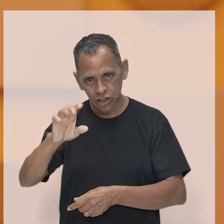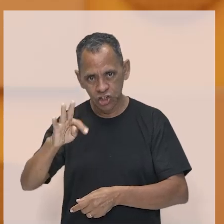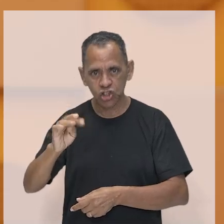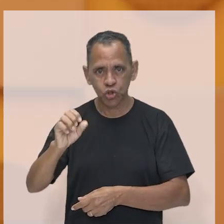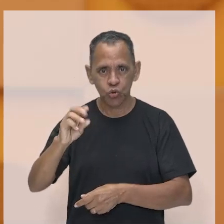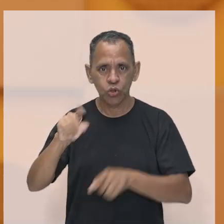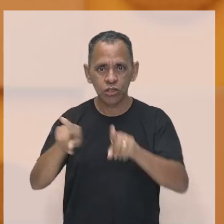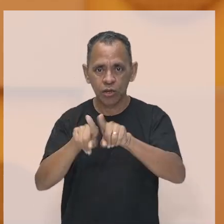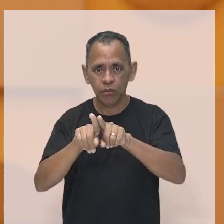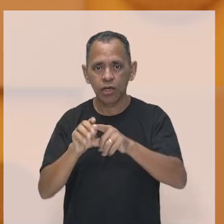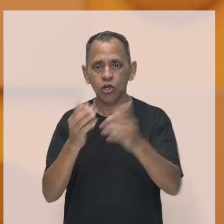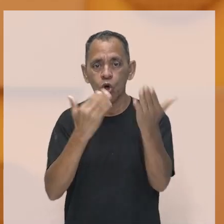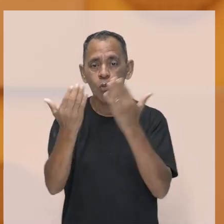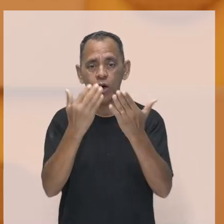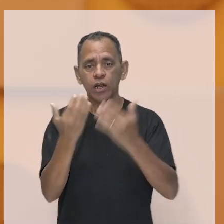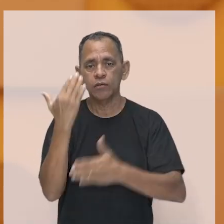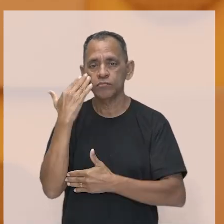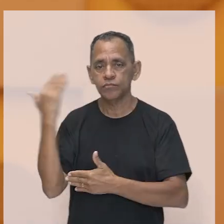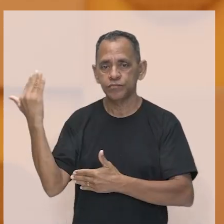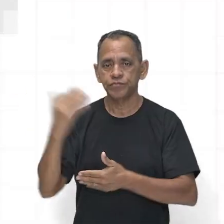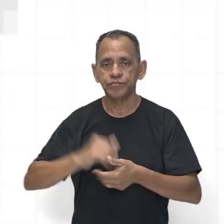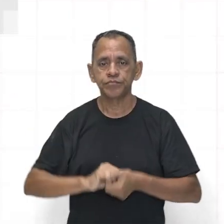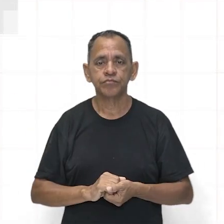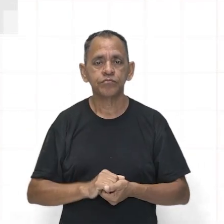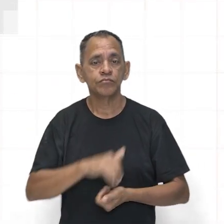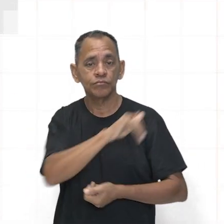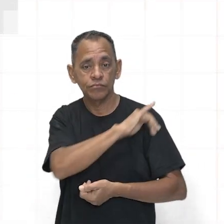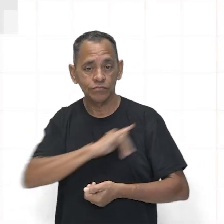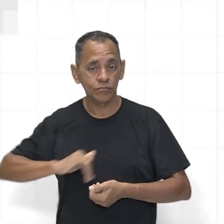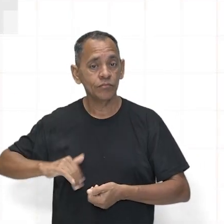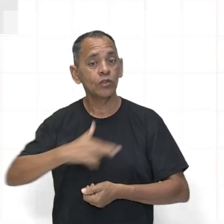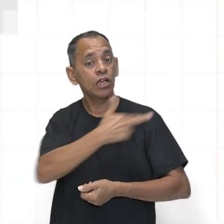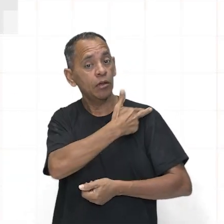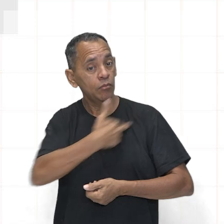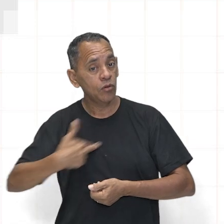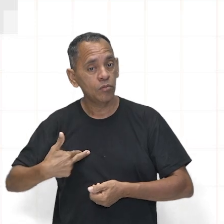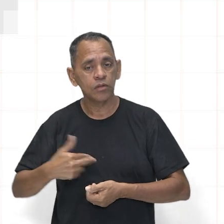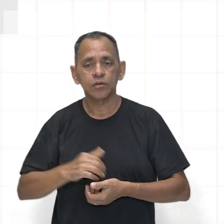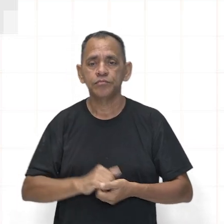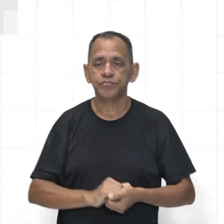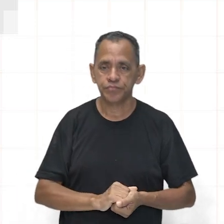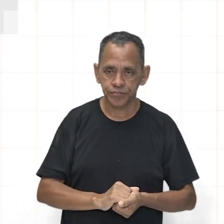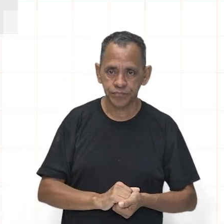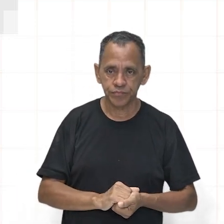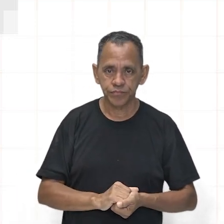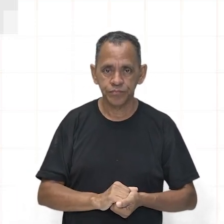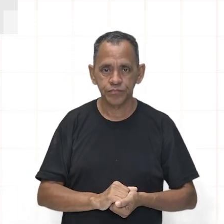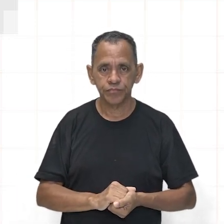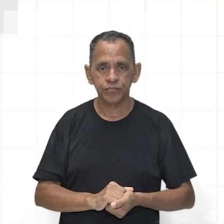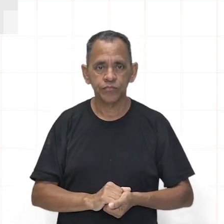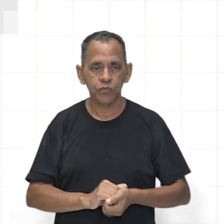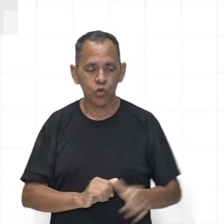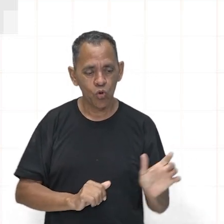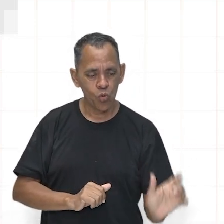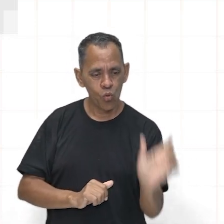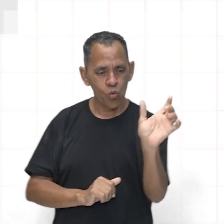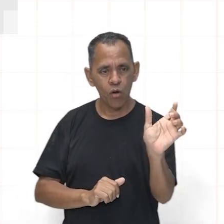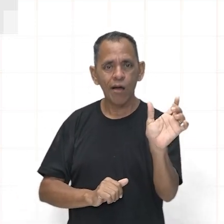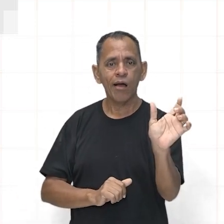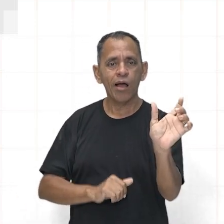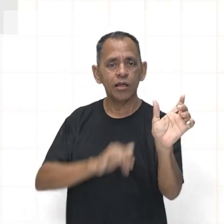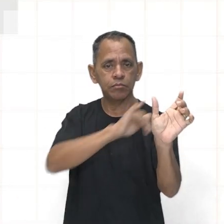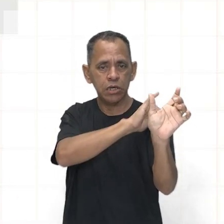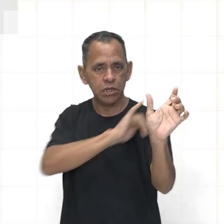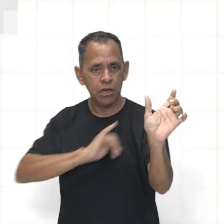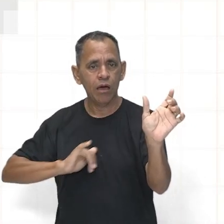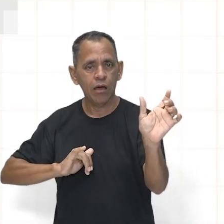evidenciar melhor, nós trouxemos também um quadro comparativo do Império e da República do Brasil. Observem só,